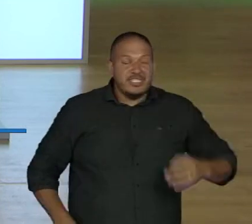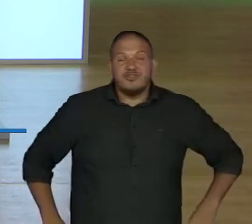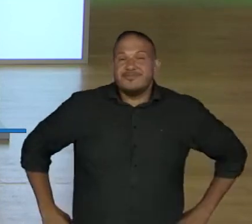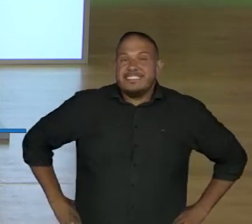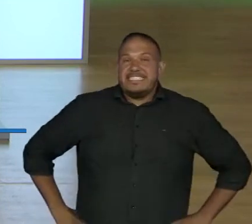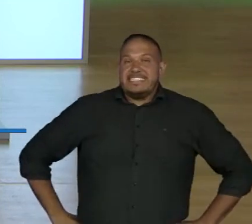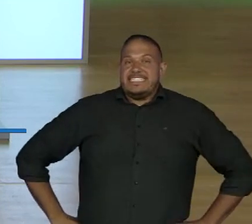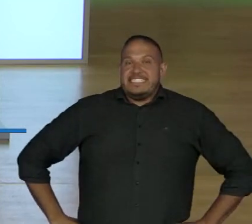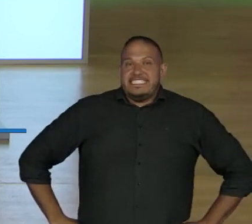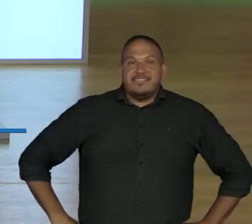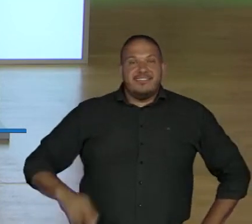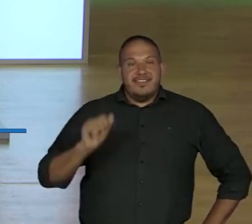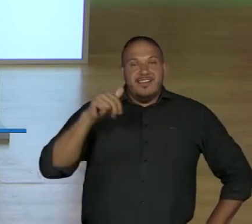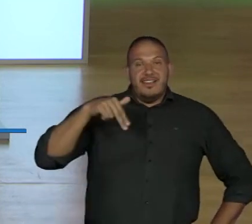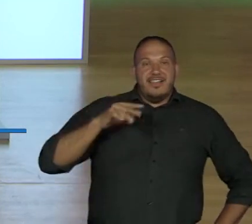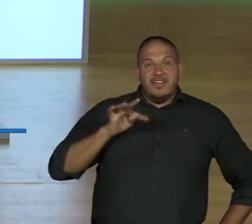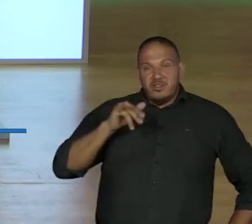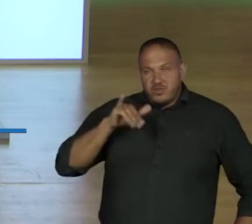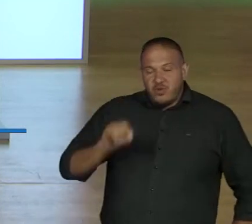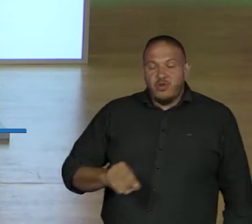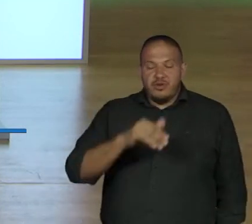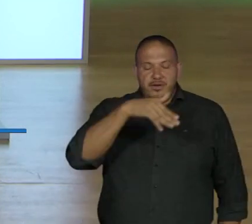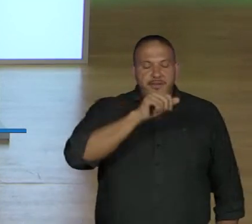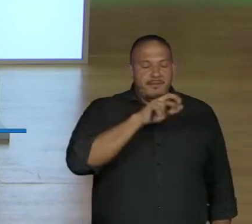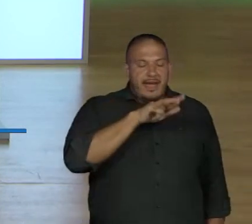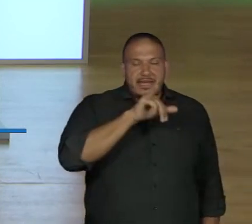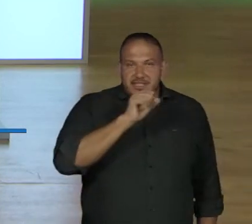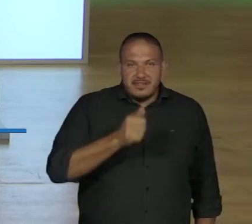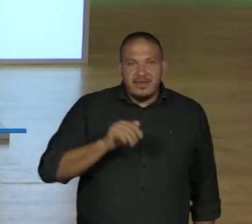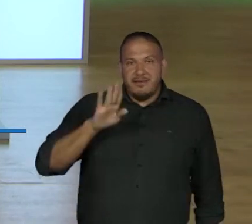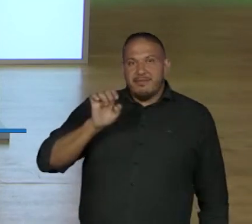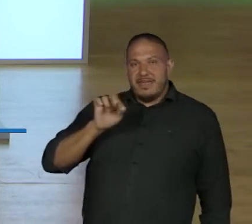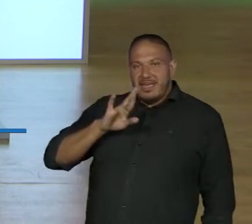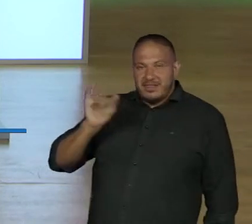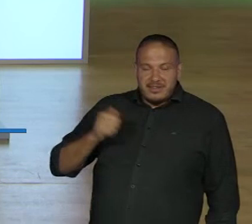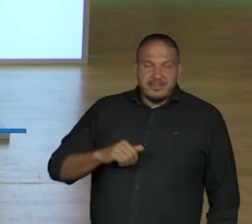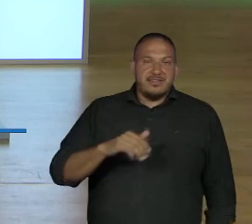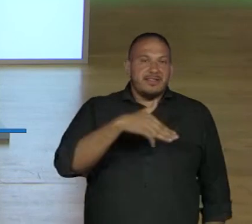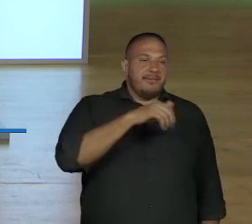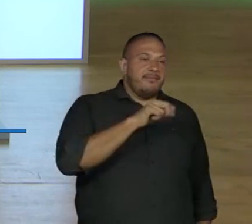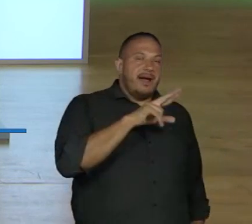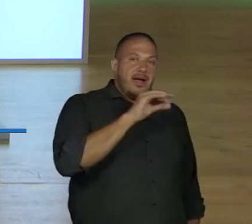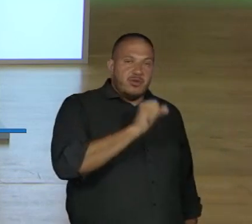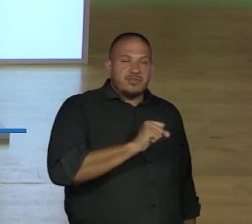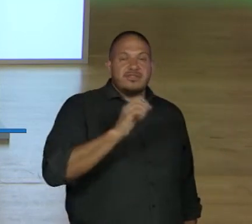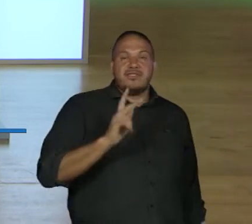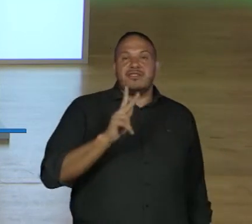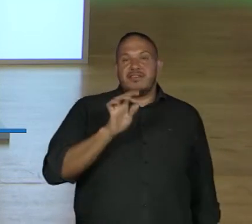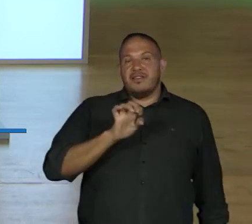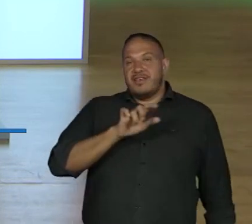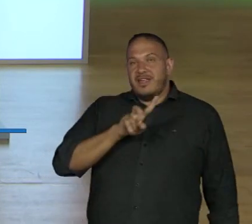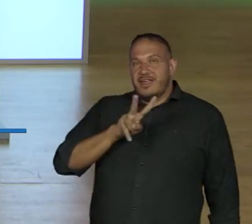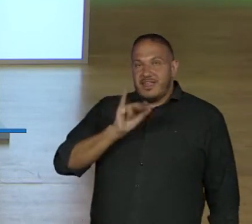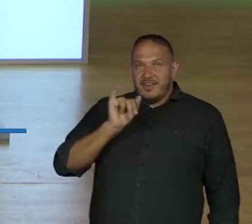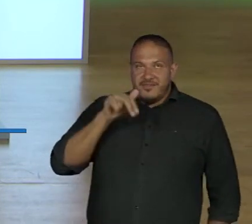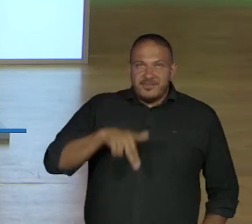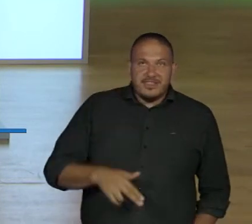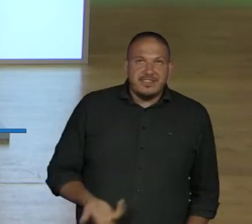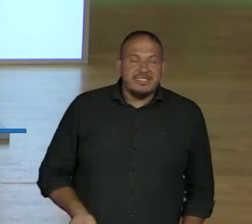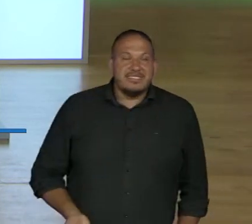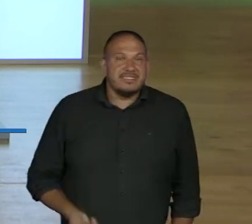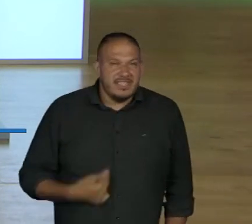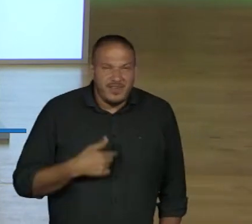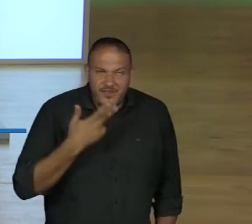O Antônio, a Marina, a Beatriz, o Marcos, o Kevin, Vitória, todos estão falando que é um fato. Será que é um fato, professora? E O que aí, você acha?